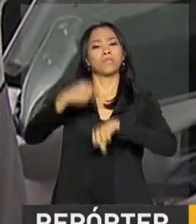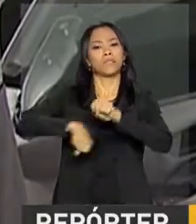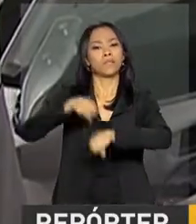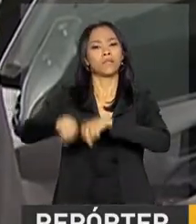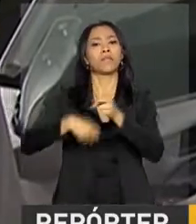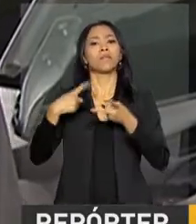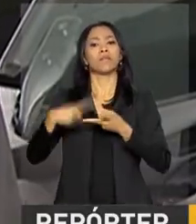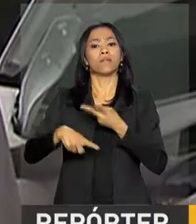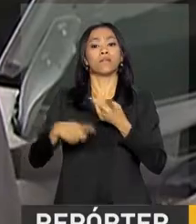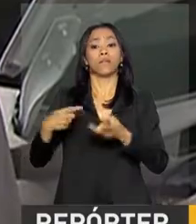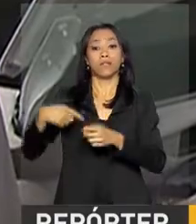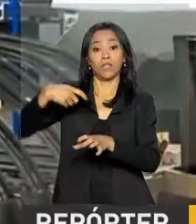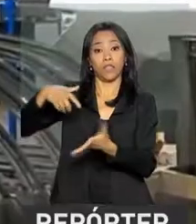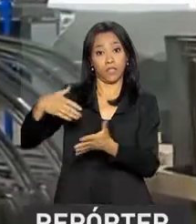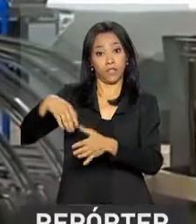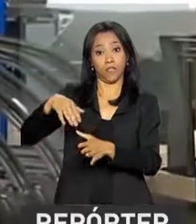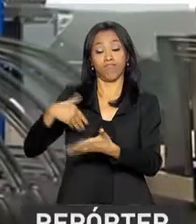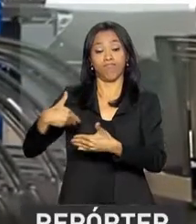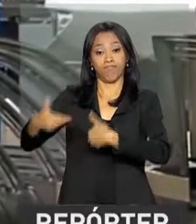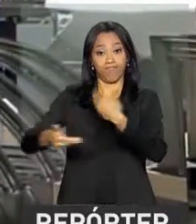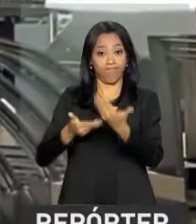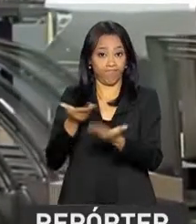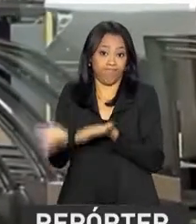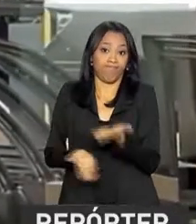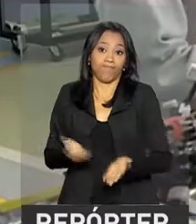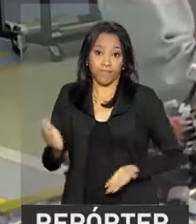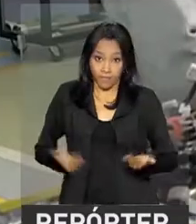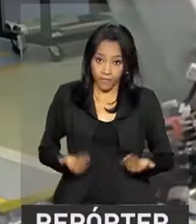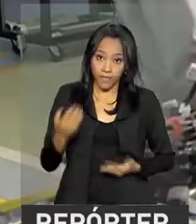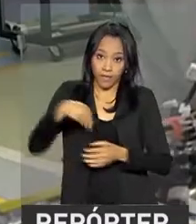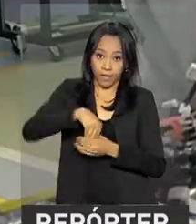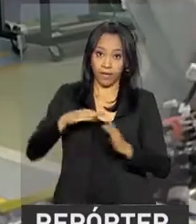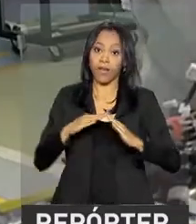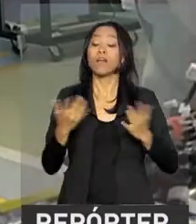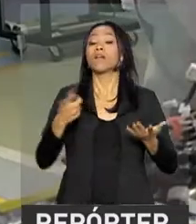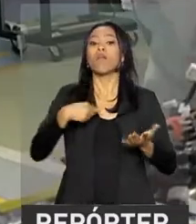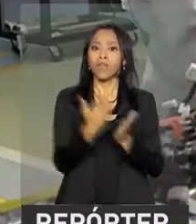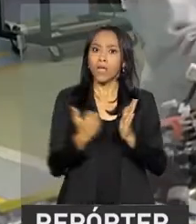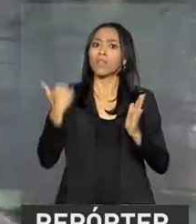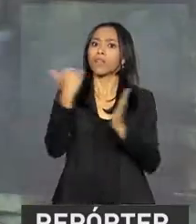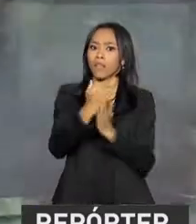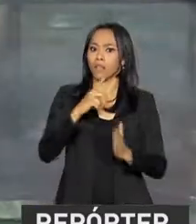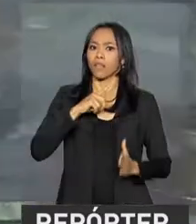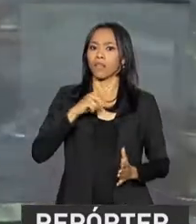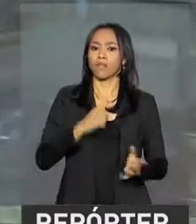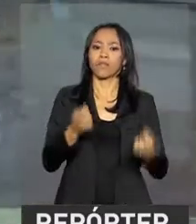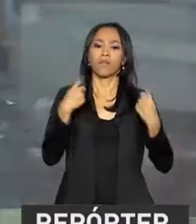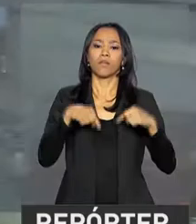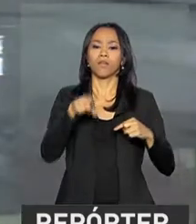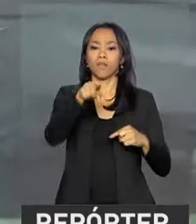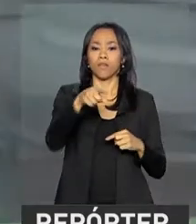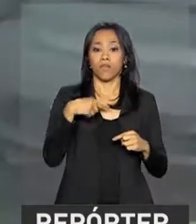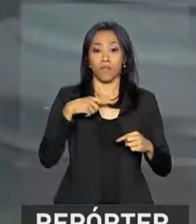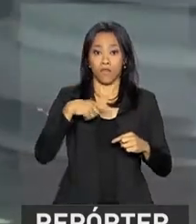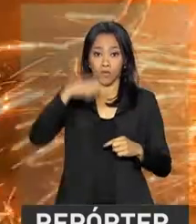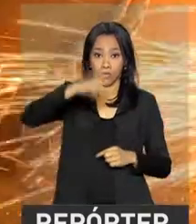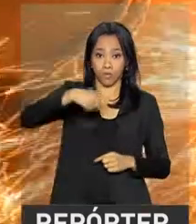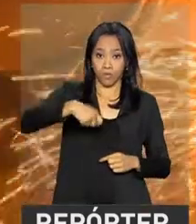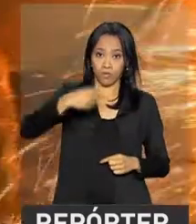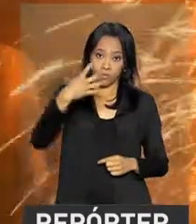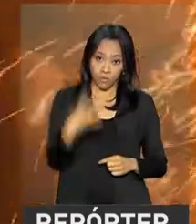apresentaram maior crescimento na ocupação o rendimento médio dos trabalhadores fechou o quarto trimestre de